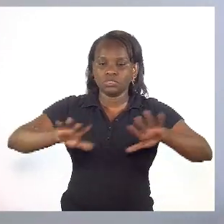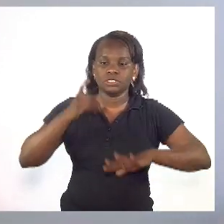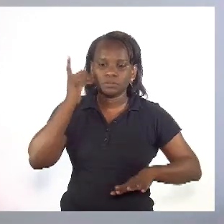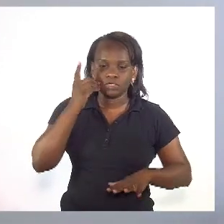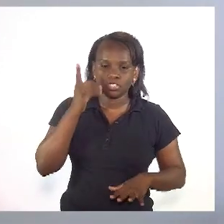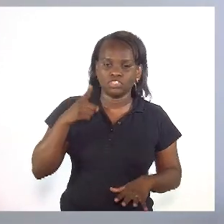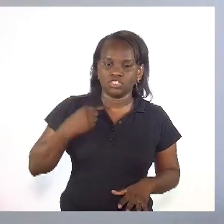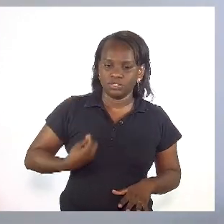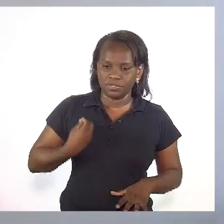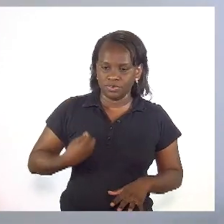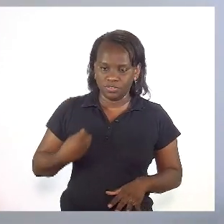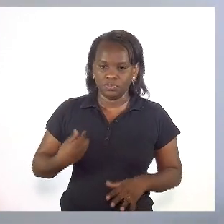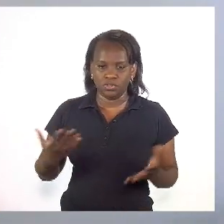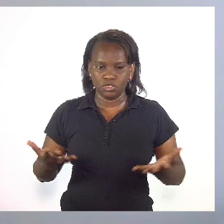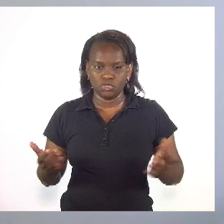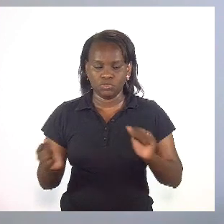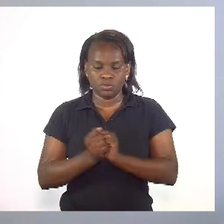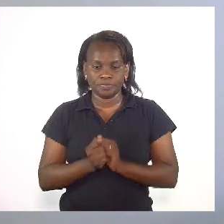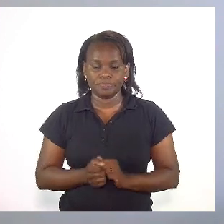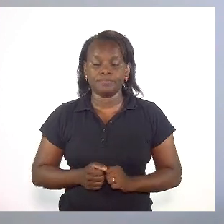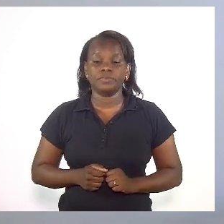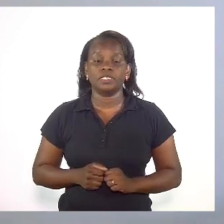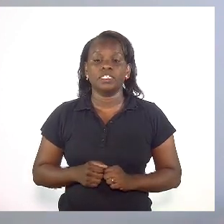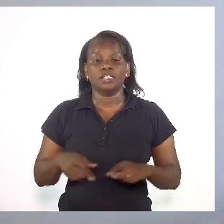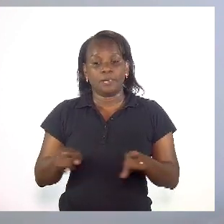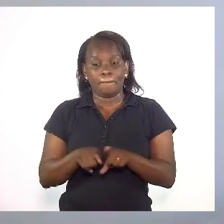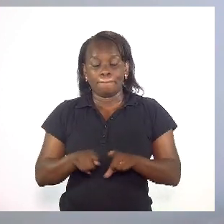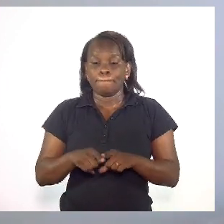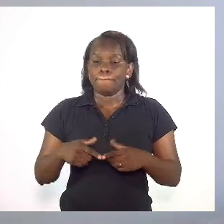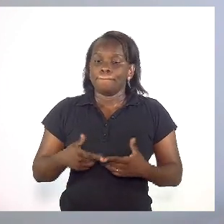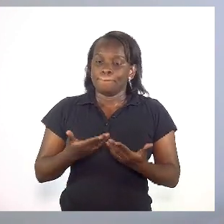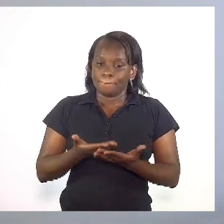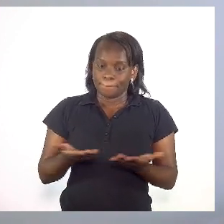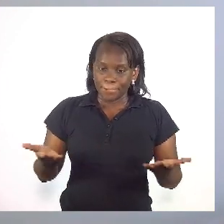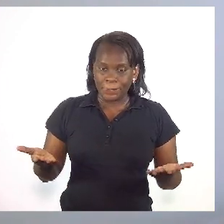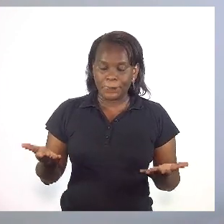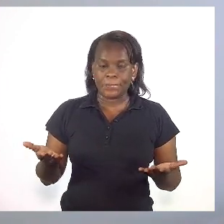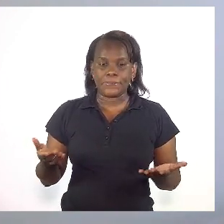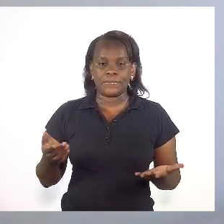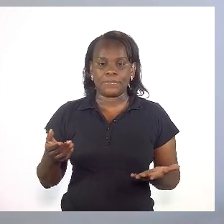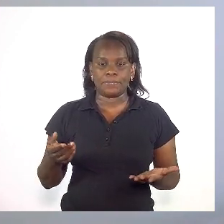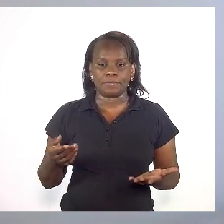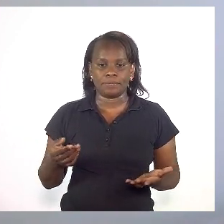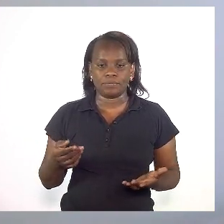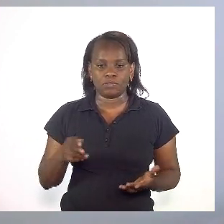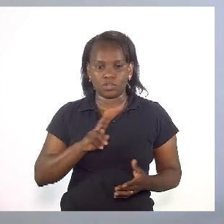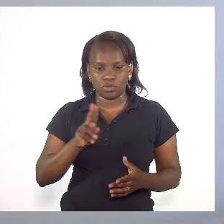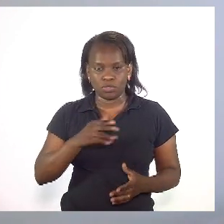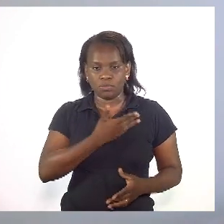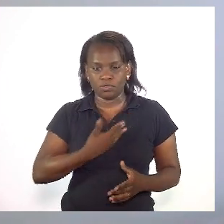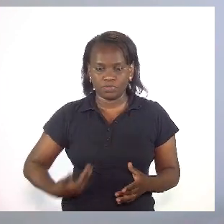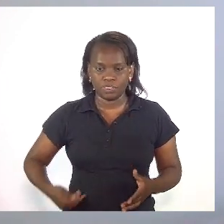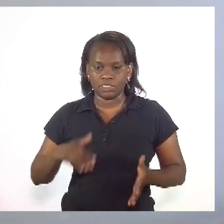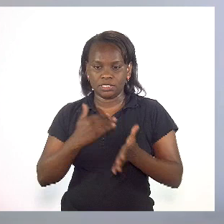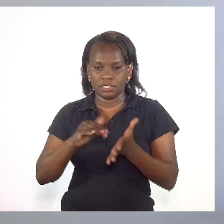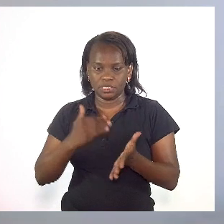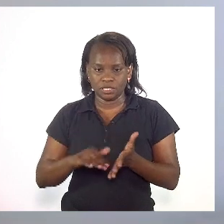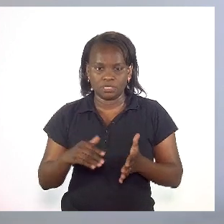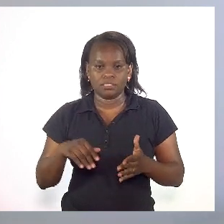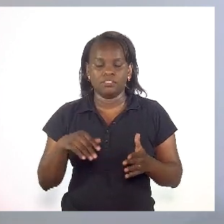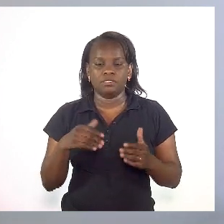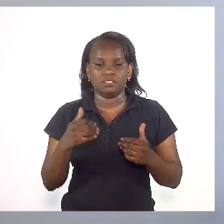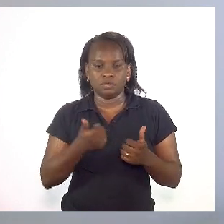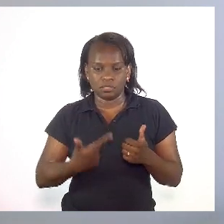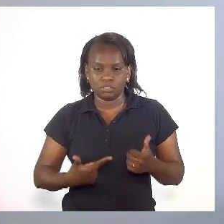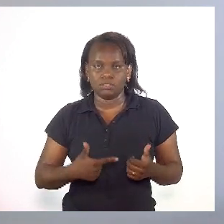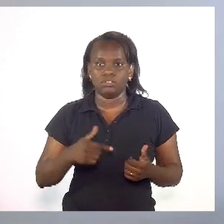deputadas presentes aqui conosco. Quero também saudar aqui em nome do governo, os subsecretários Leonardo Lobo,